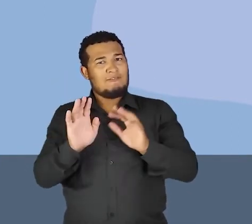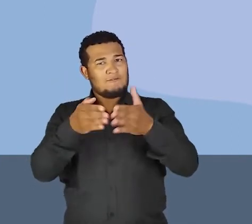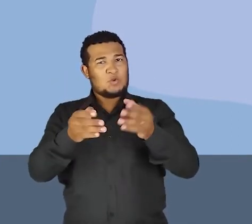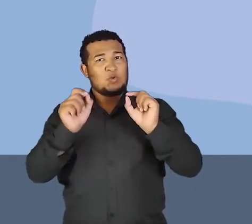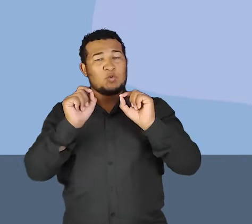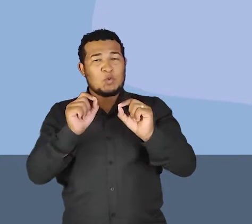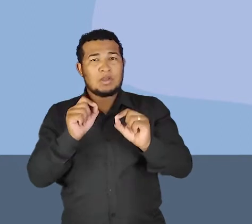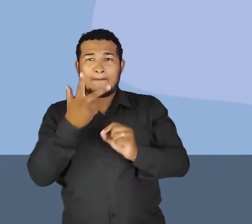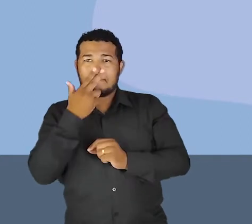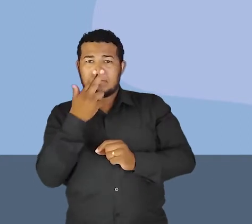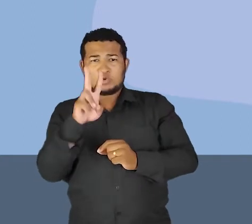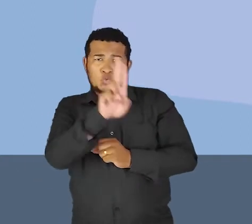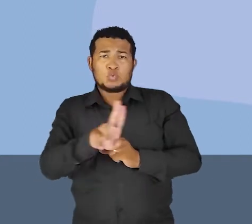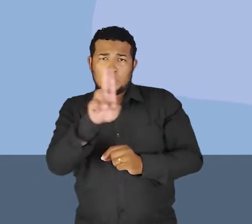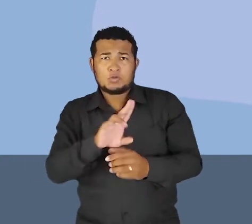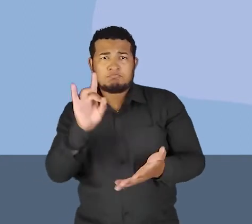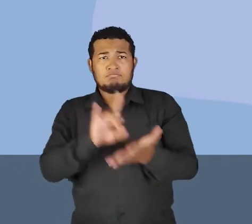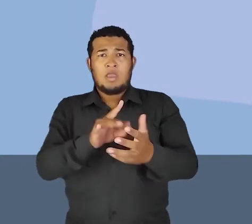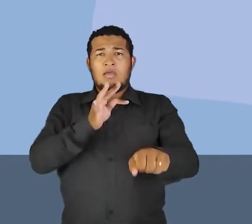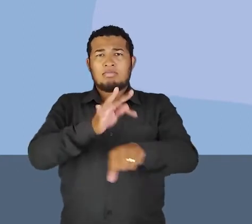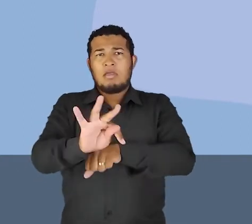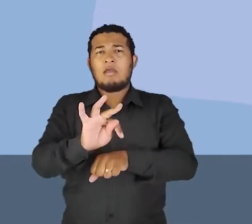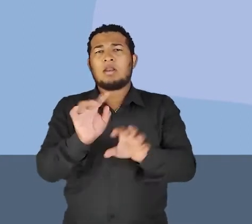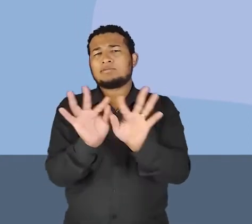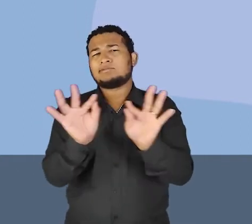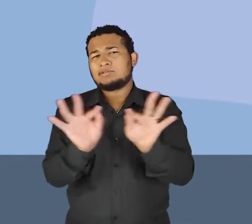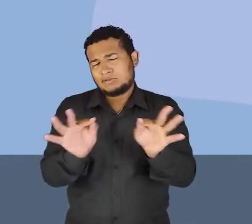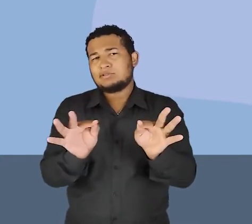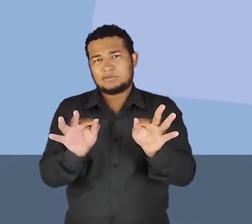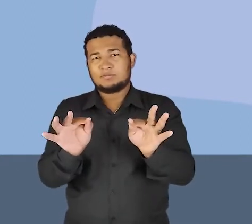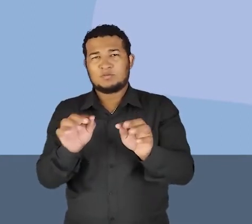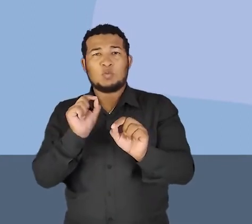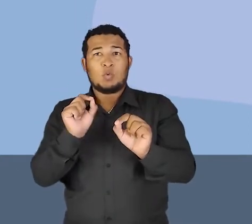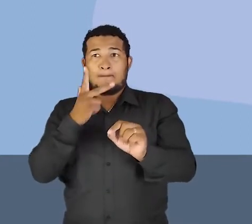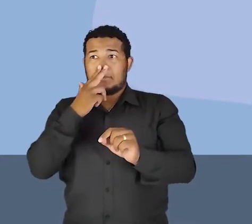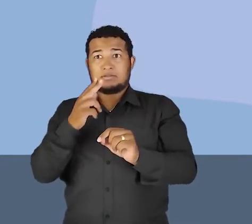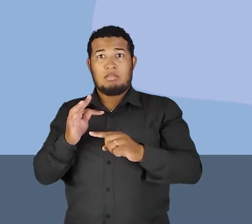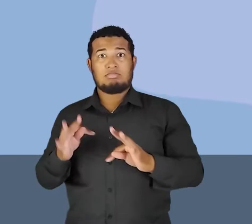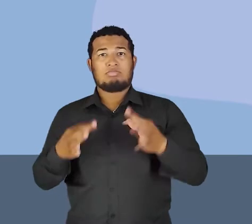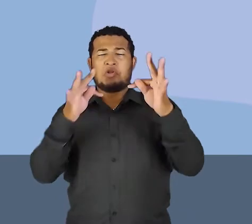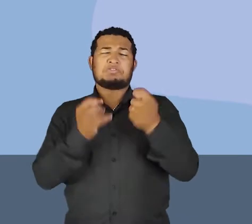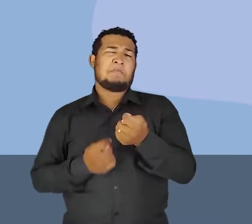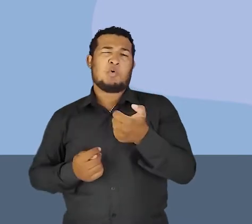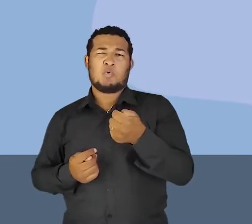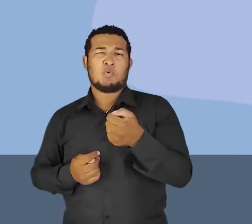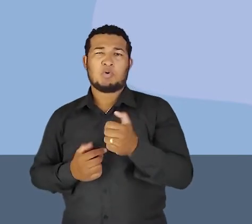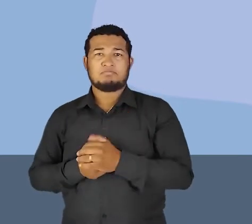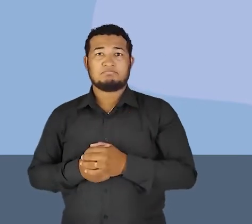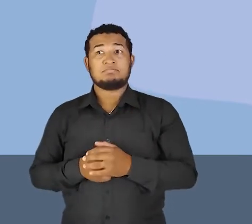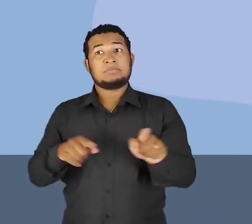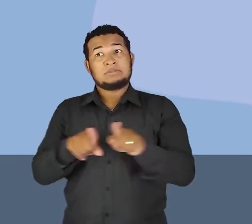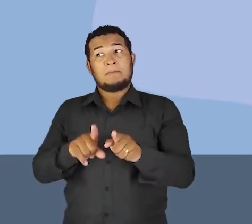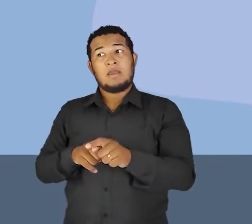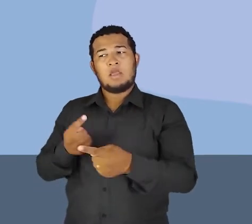mais para o uso de técnicas mais rudimentares, mais simples, menos acesso à tecnologia. E o